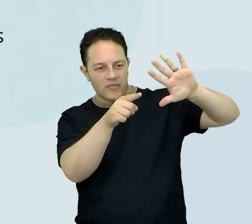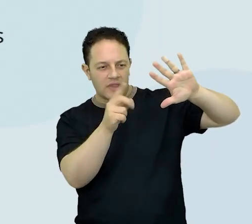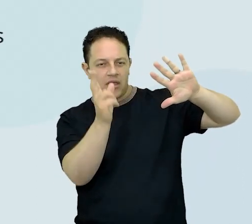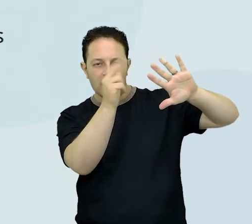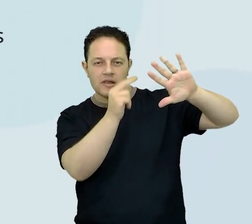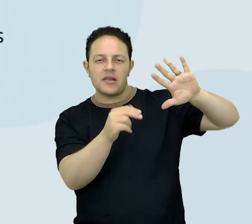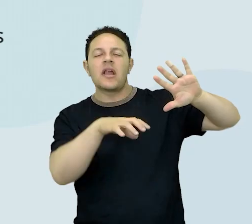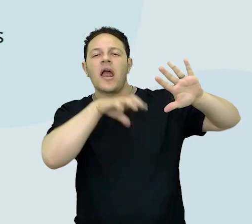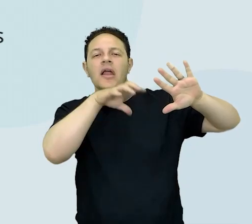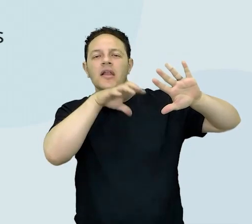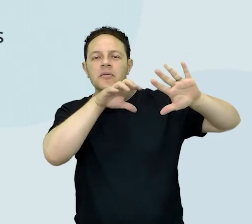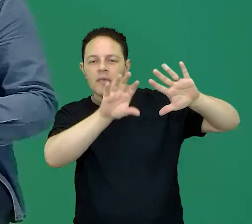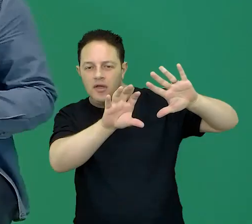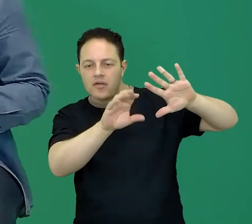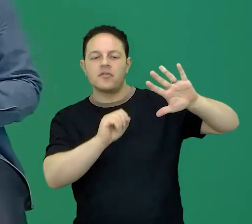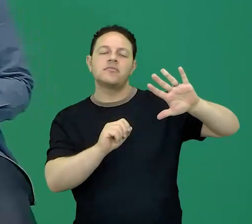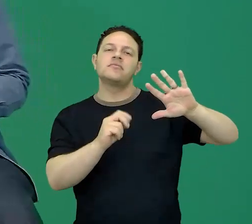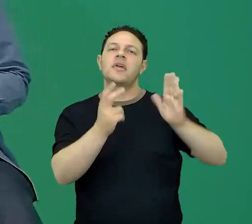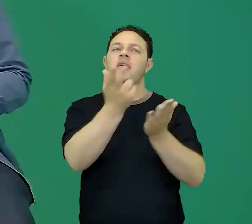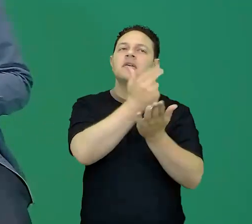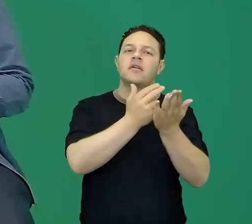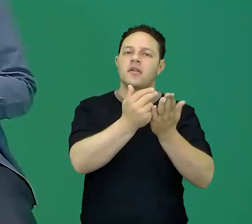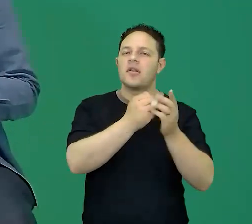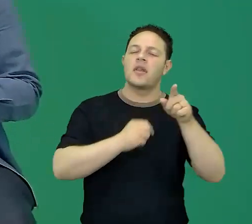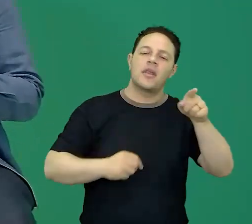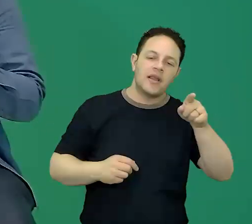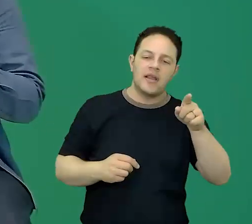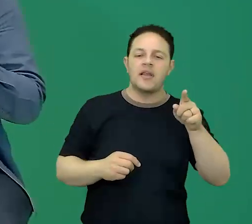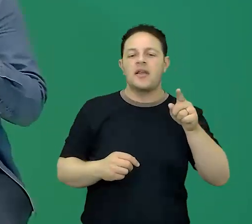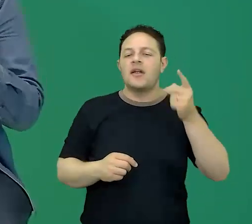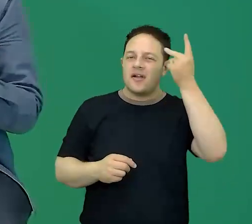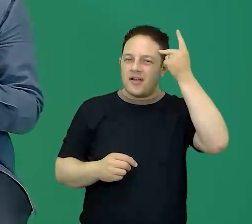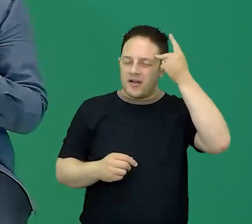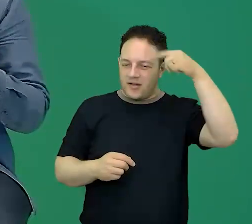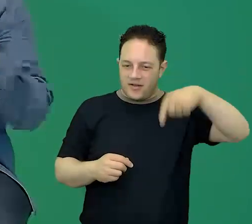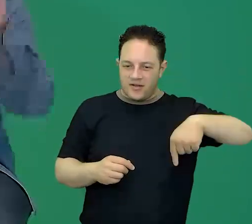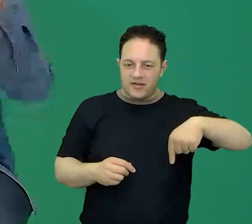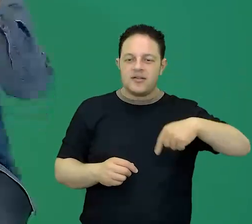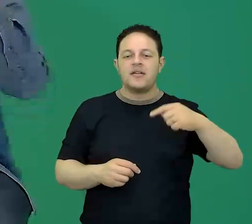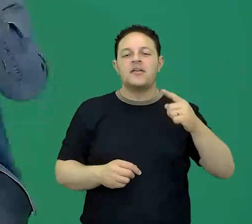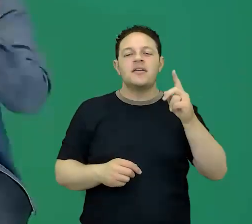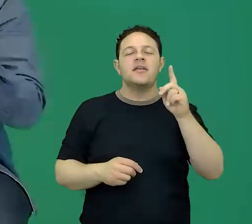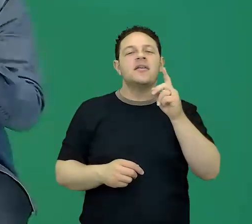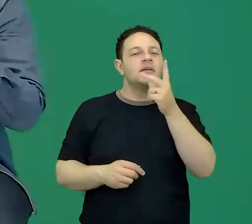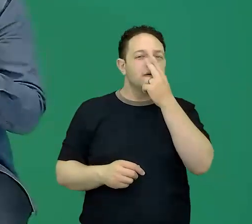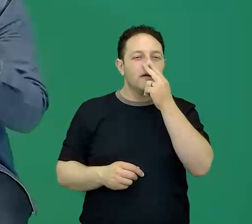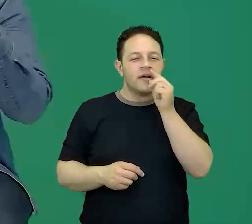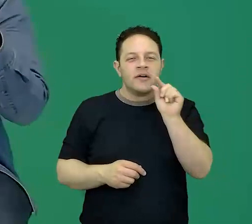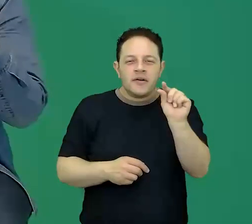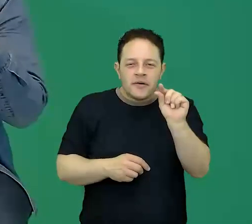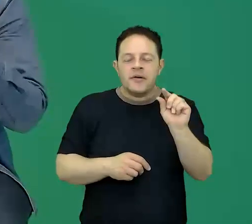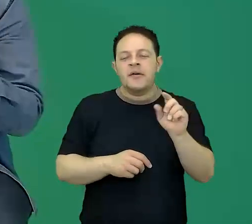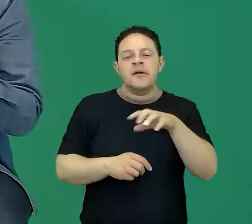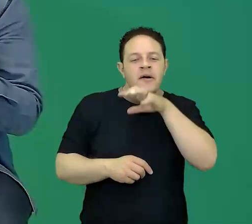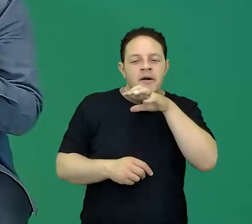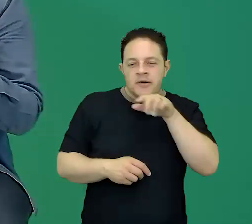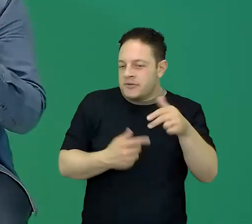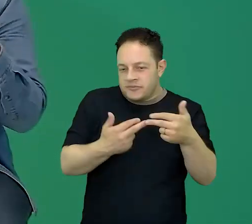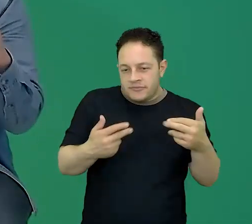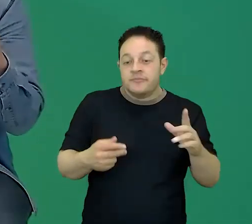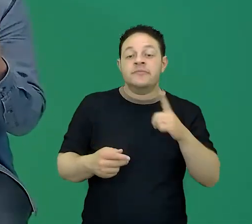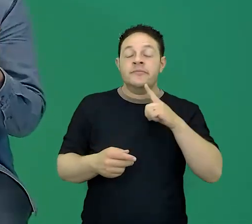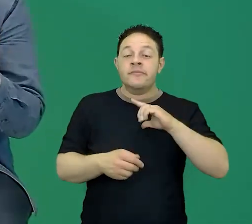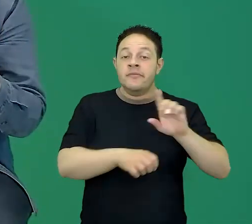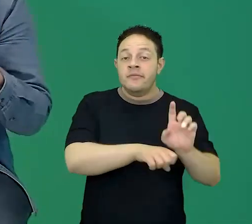tem um desenho de um animal, tem um desenho, aqui em São Paulo nós temos um desenho de um bichinho, então ali é